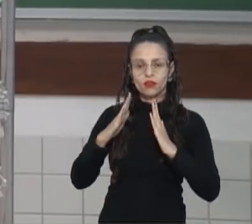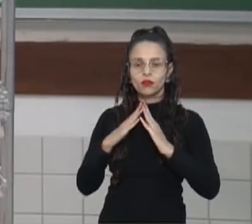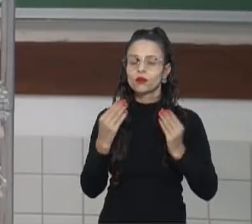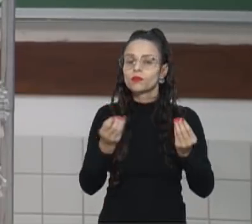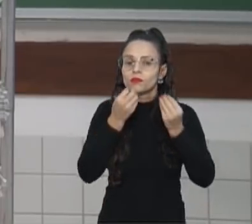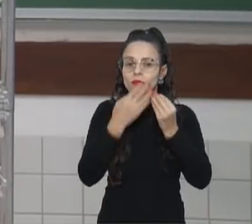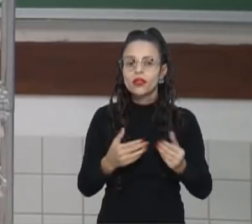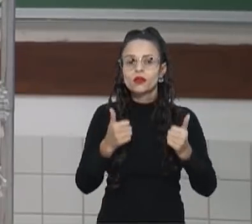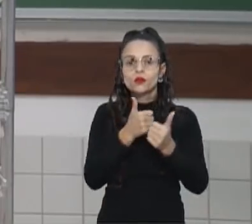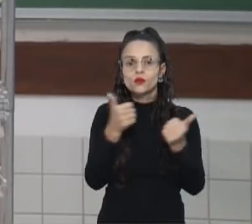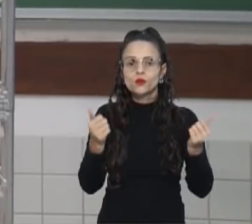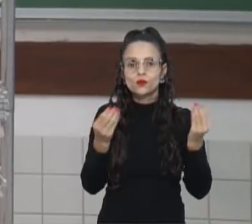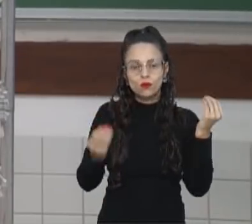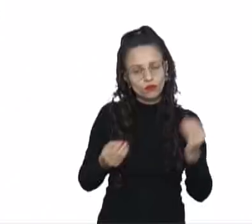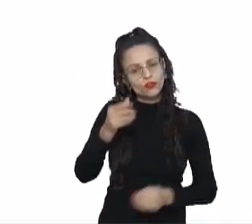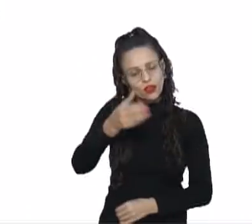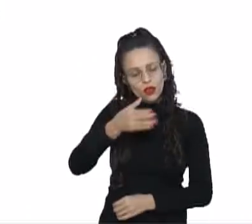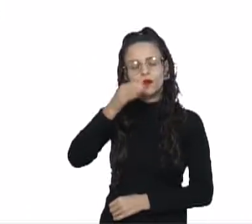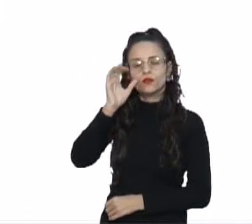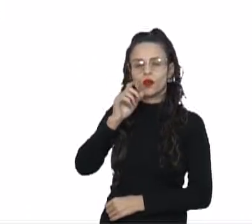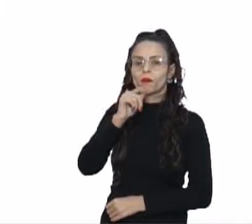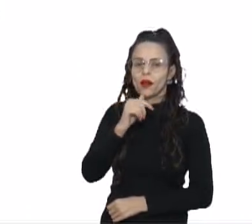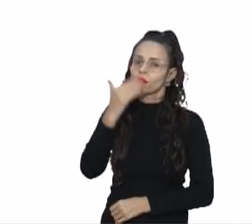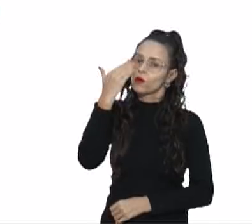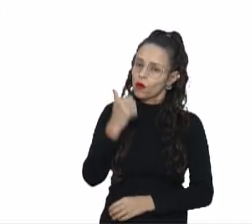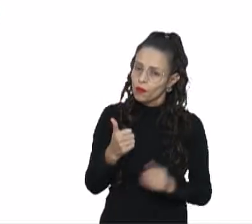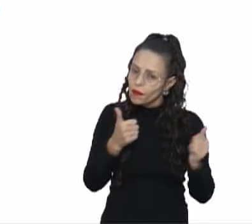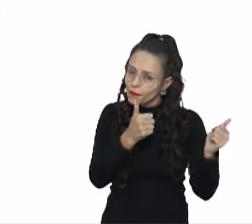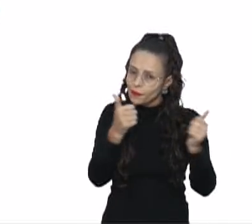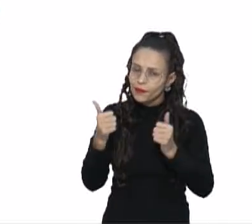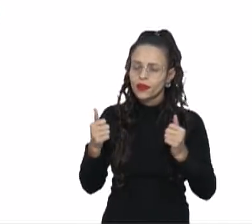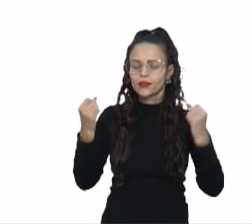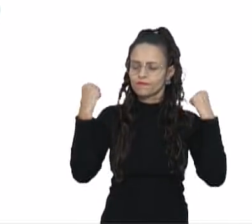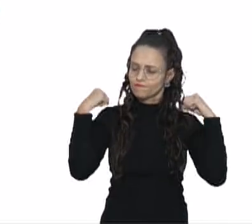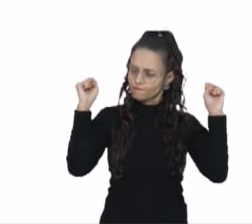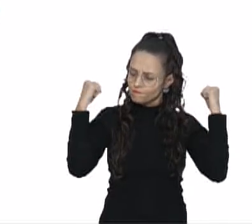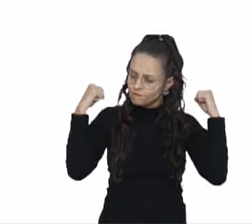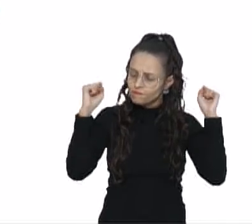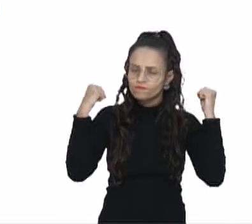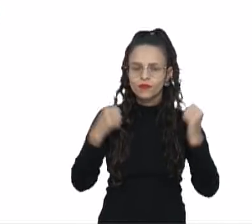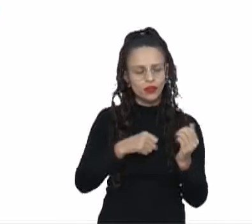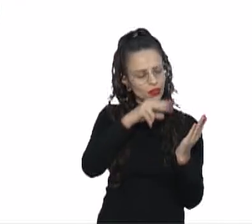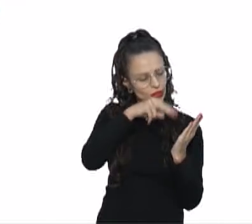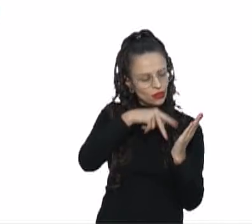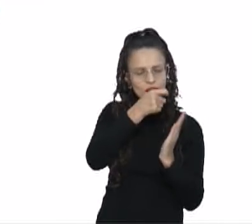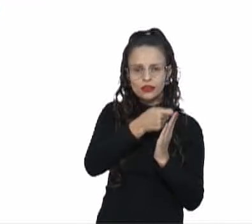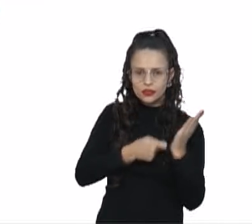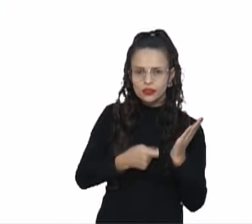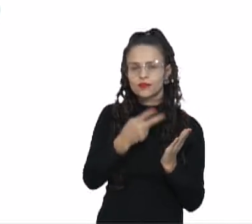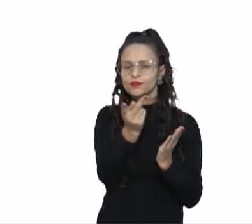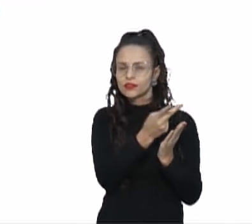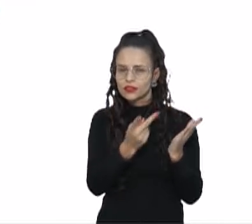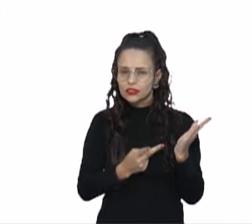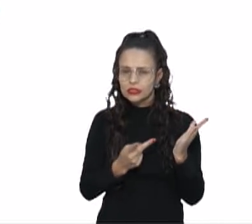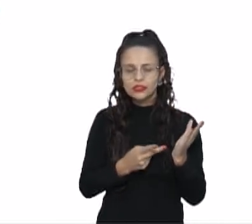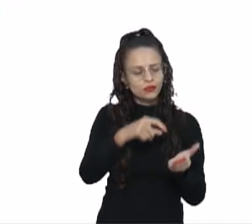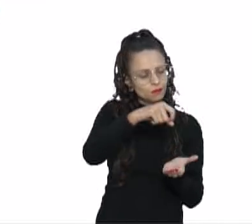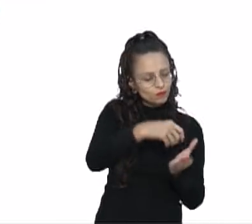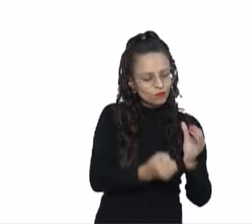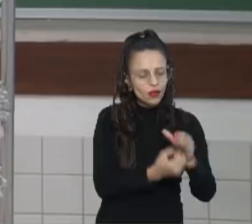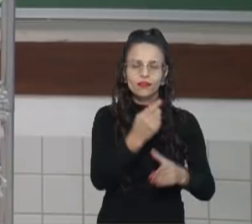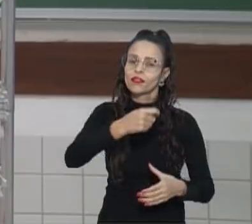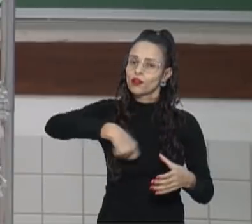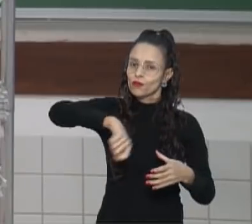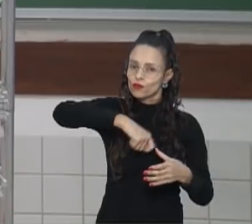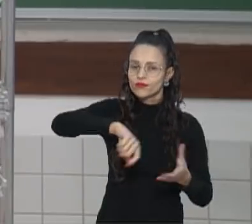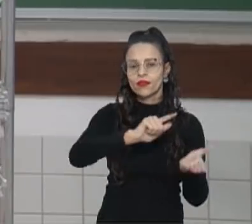vocês precisam? Tome água, se alimente bem, faça atividade em casa, leia, escreva, desenhe, plante,